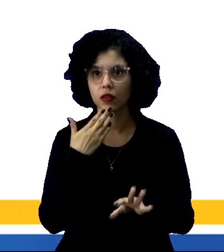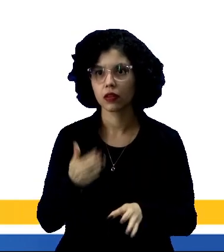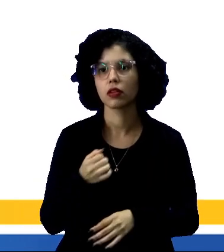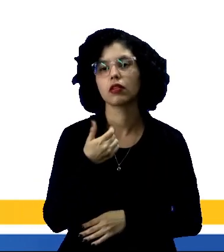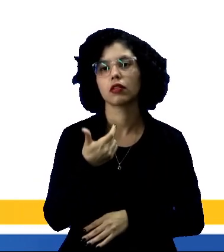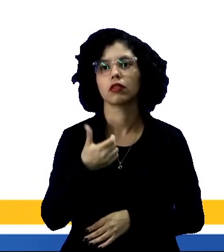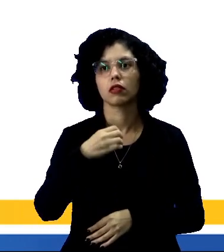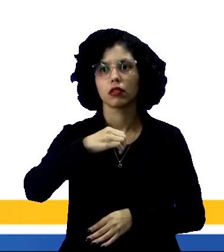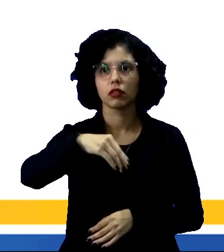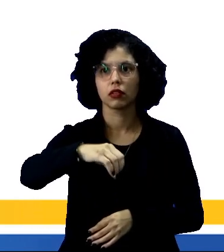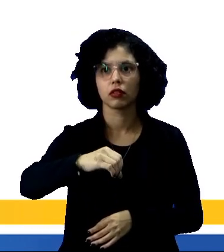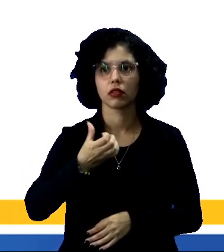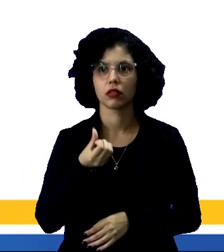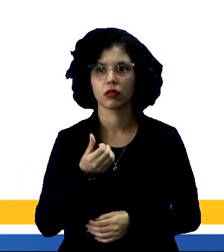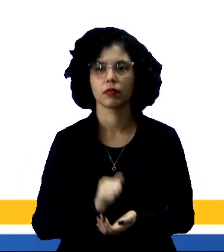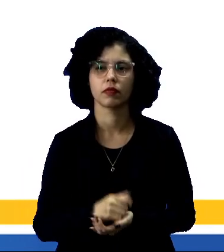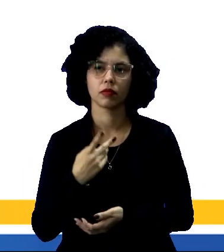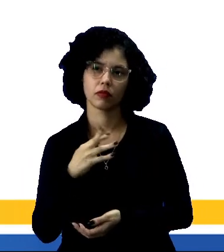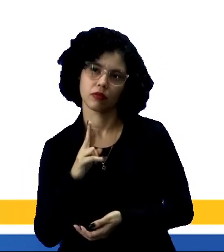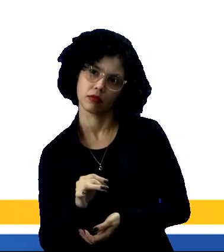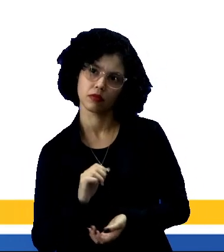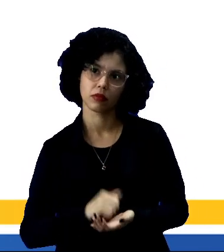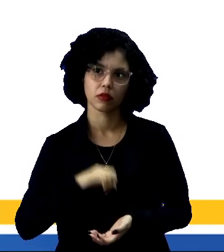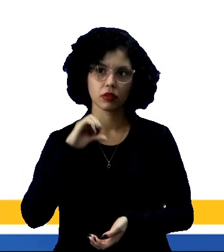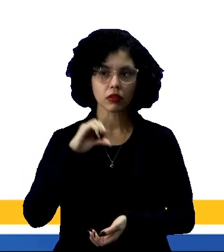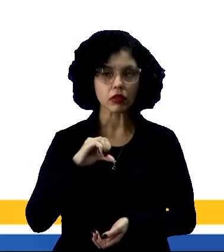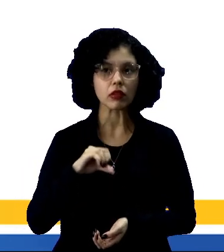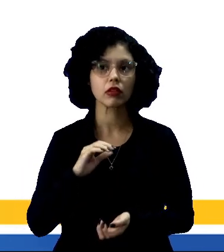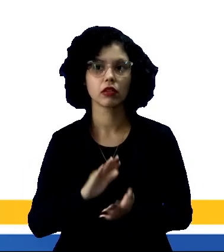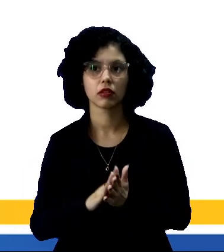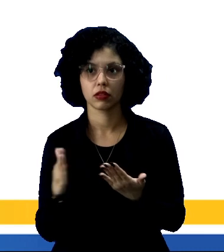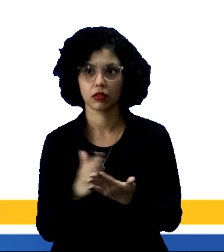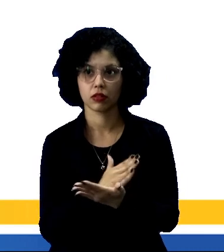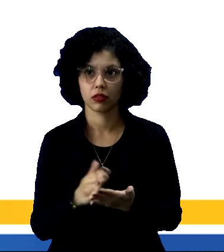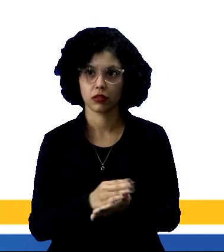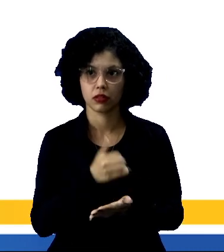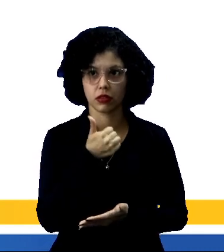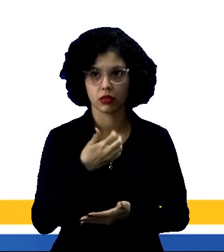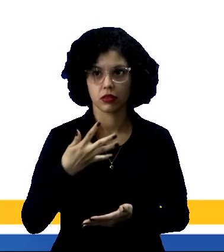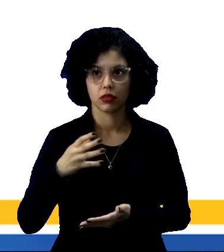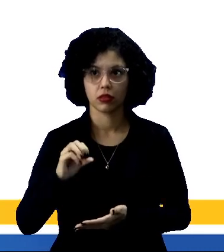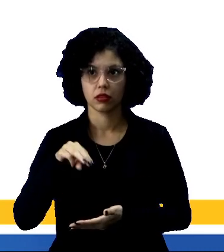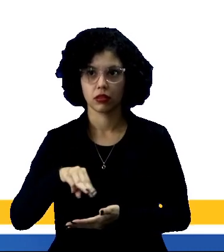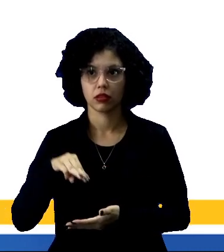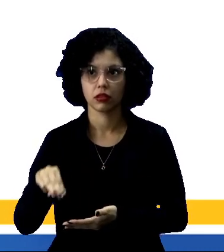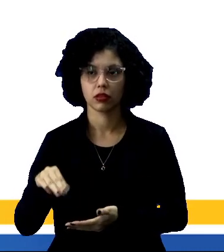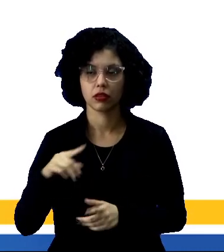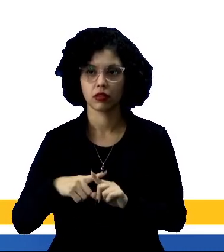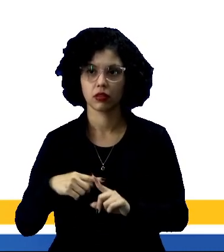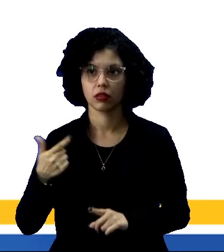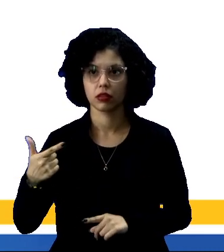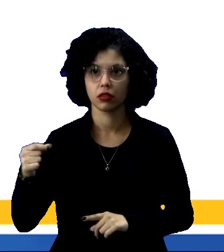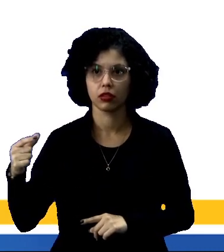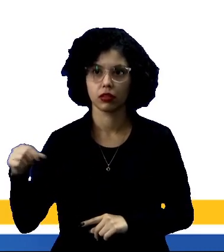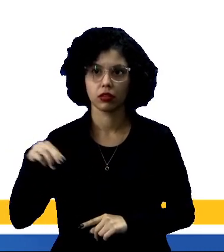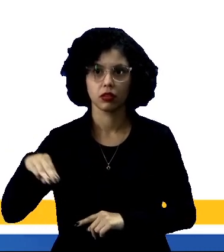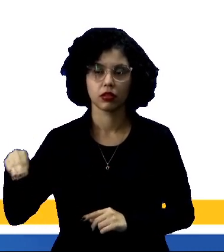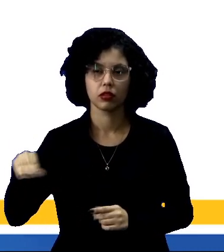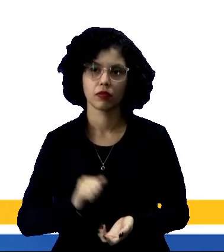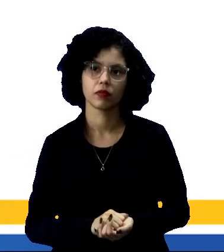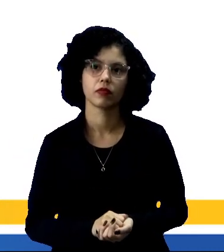que pedi de 96 folhas pautadas. 9 cadernos em formato 140 mm por